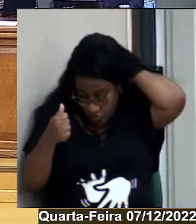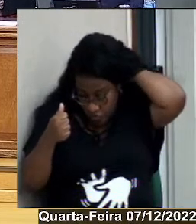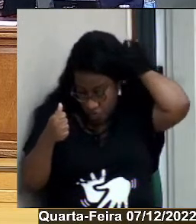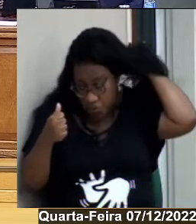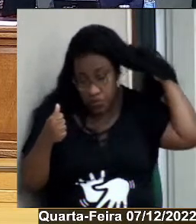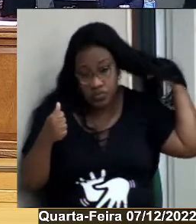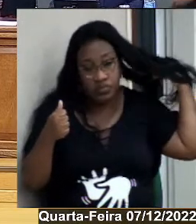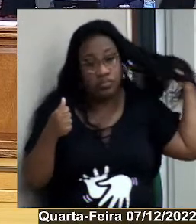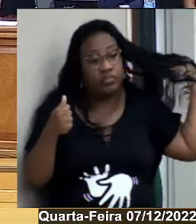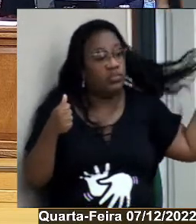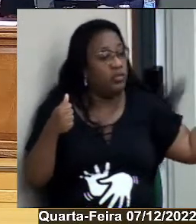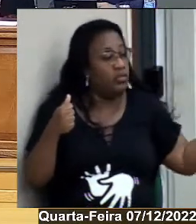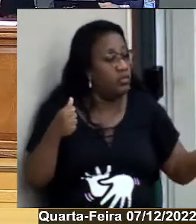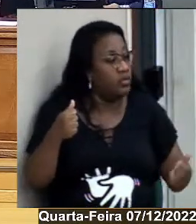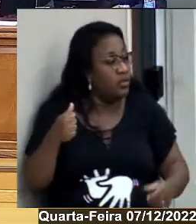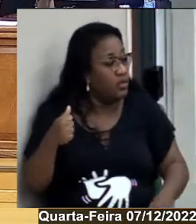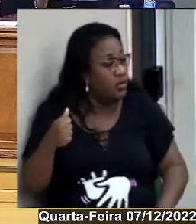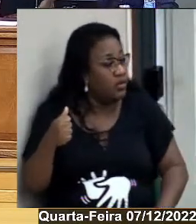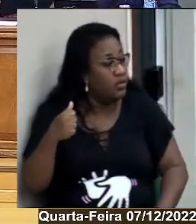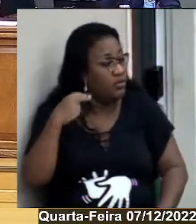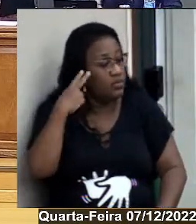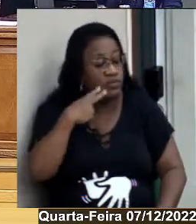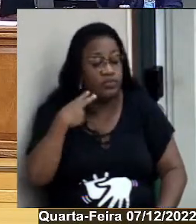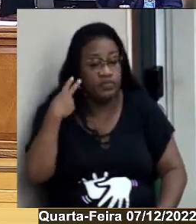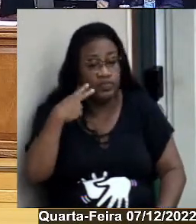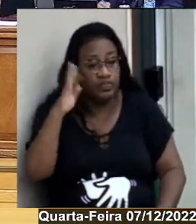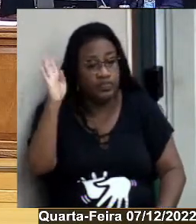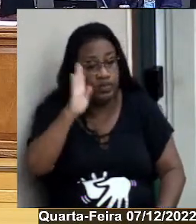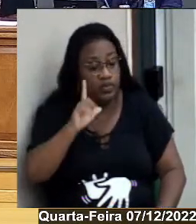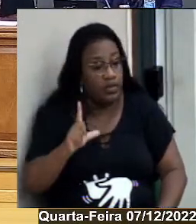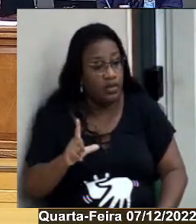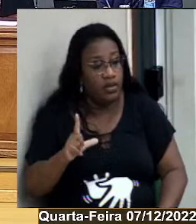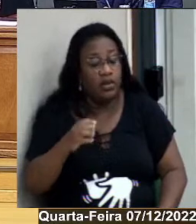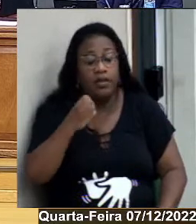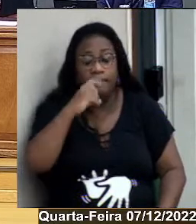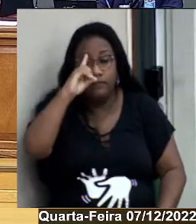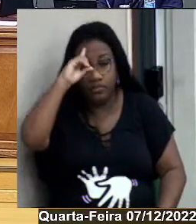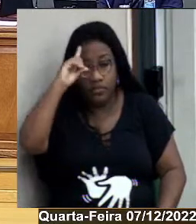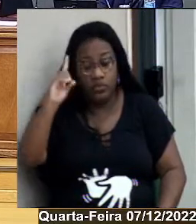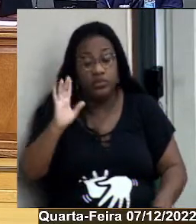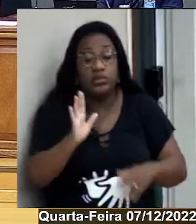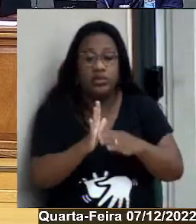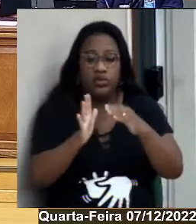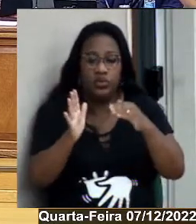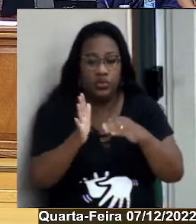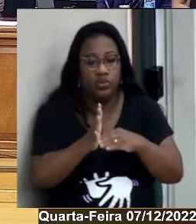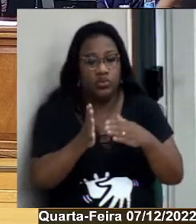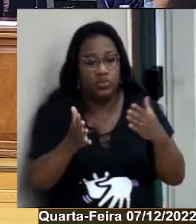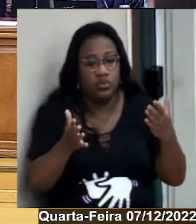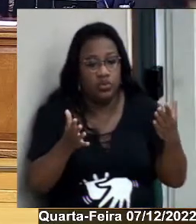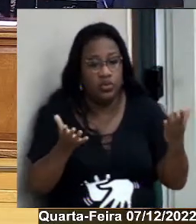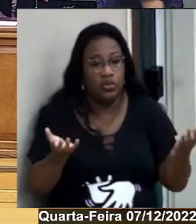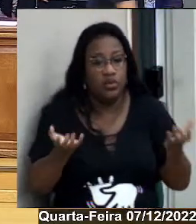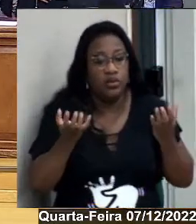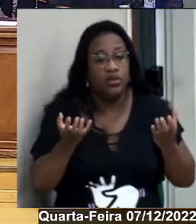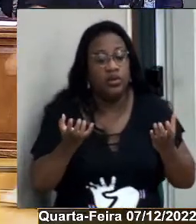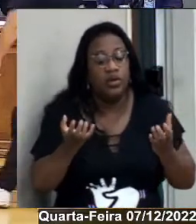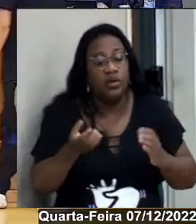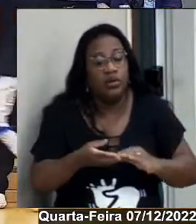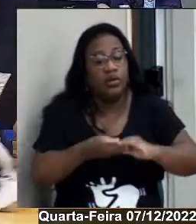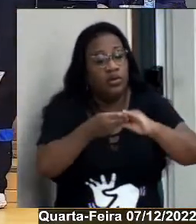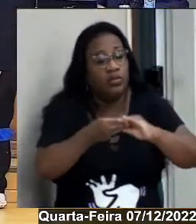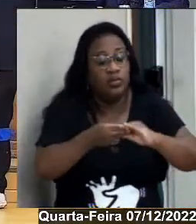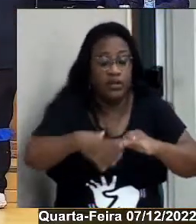Presidente, vereador Bobileu. Com a palavra, meu amigo vereador Bobileu Castilho. Bom dia a todos. Quero aqui cumprimentar